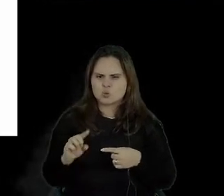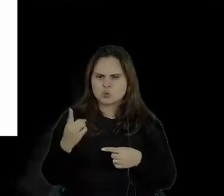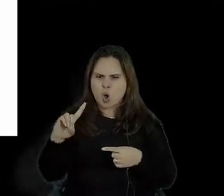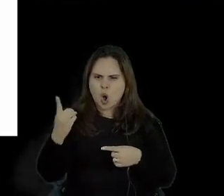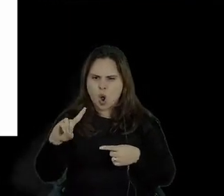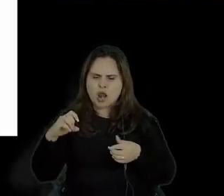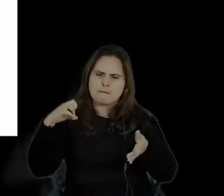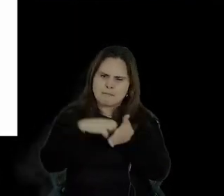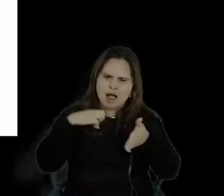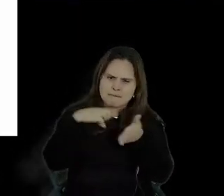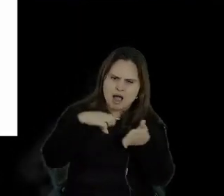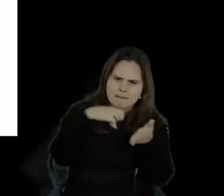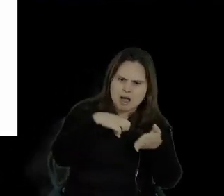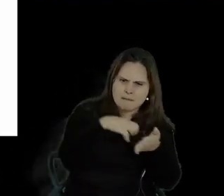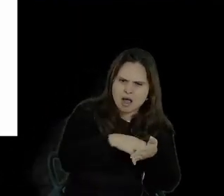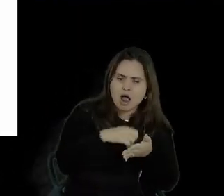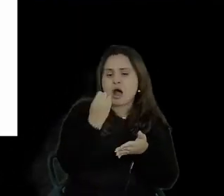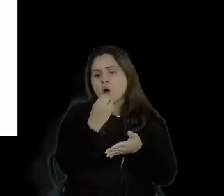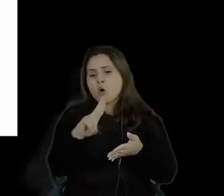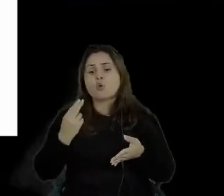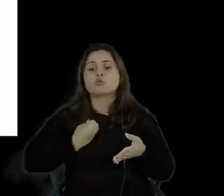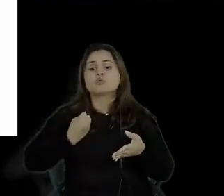posso fazer isso em simulação numérica?